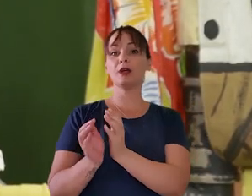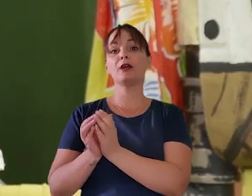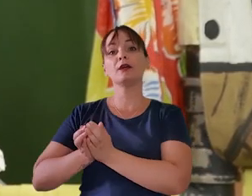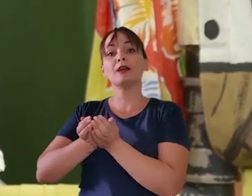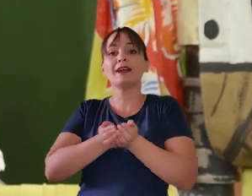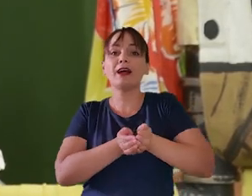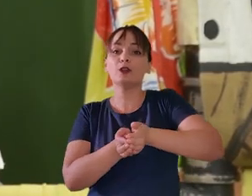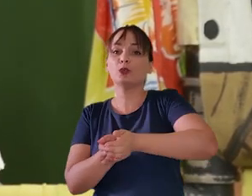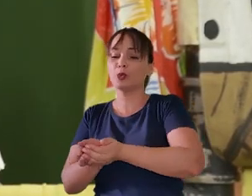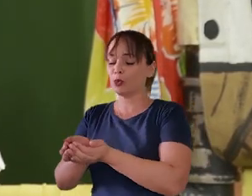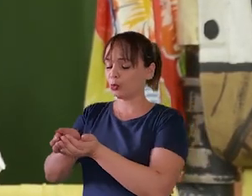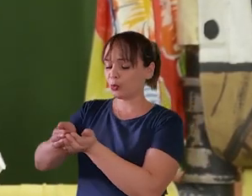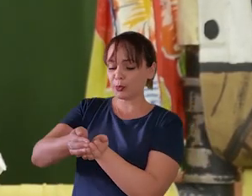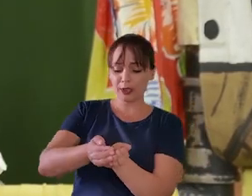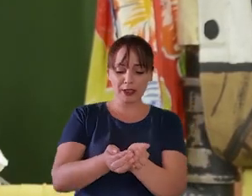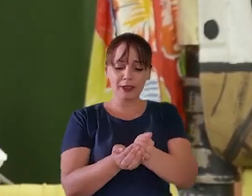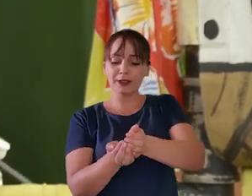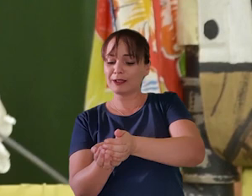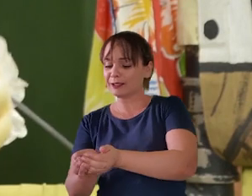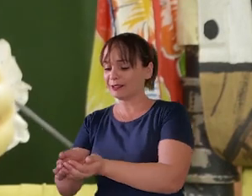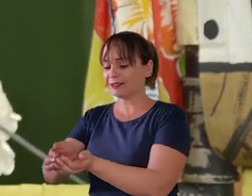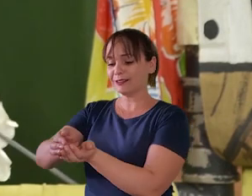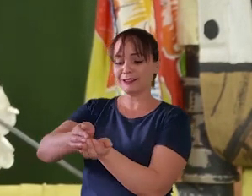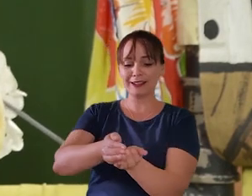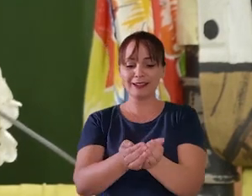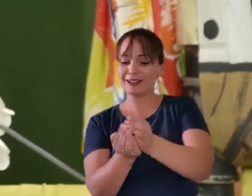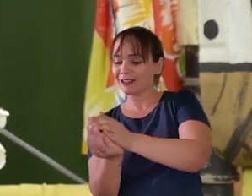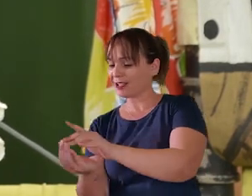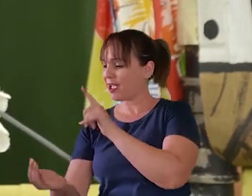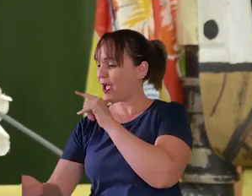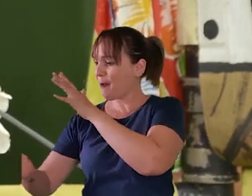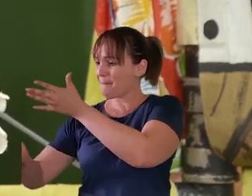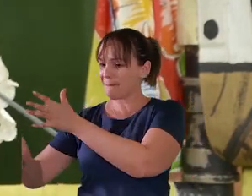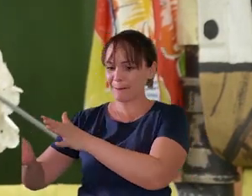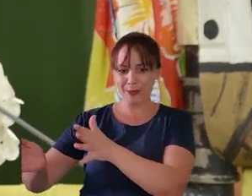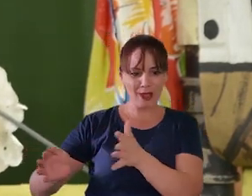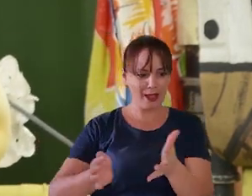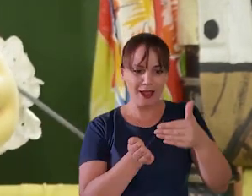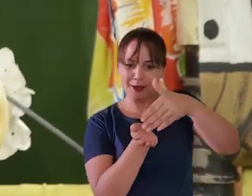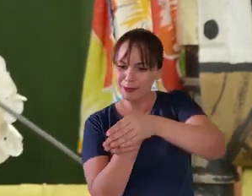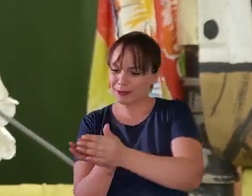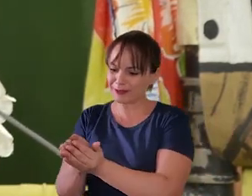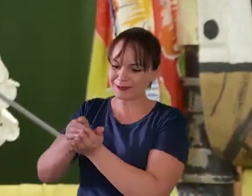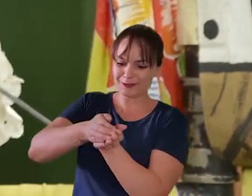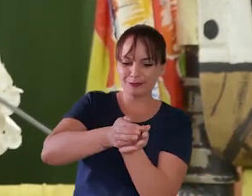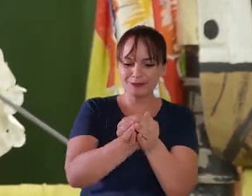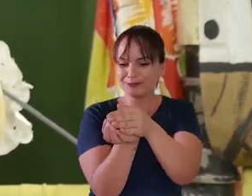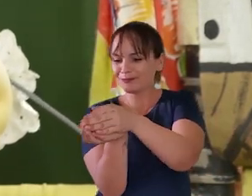Canoa, minha canoa, no mar vai navegar. Canoa,